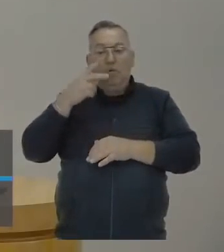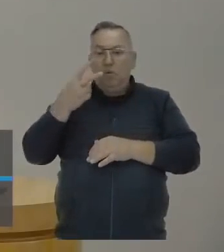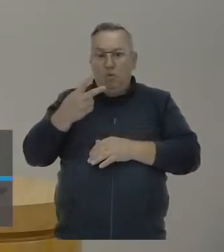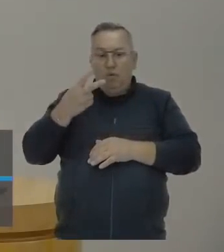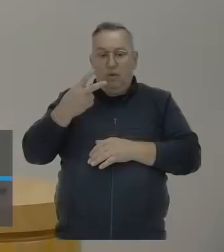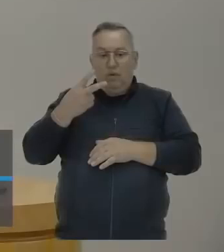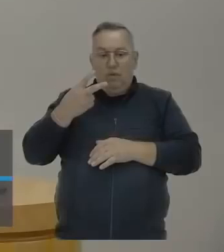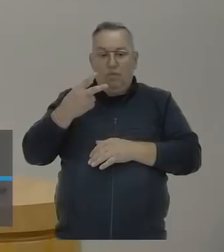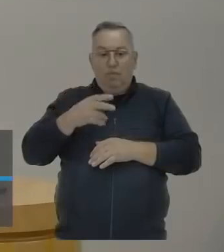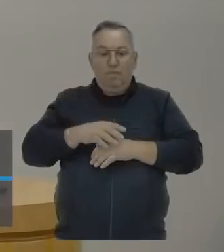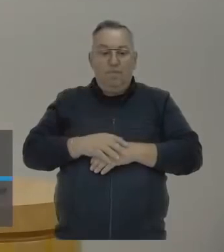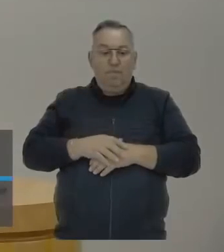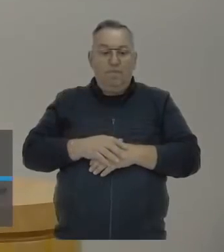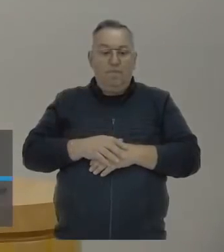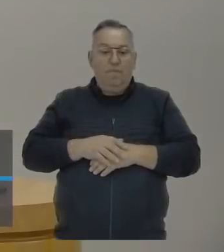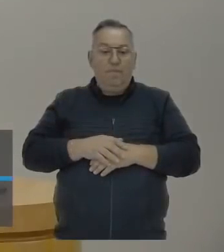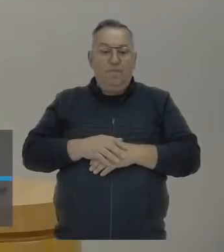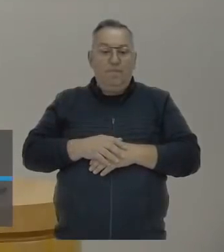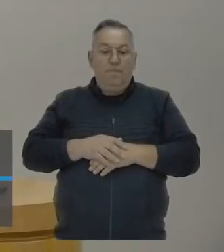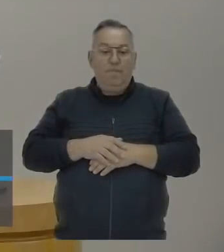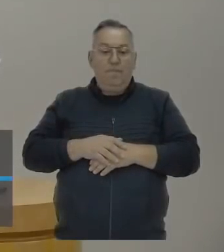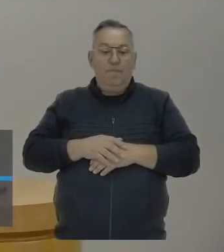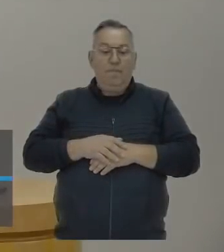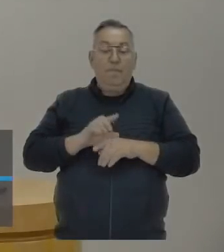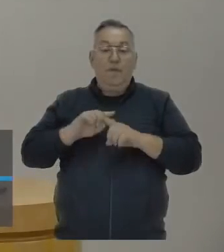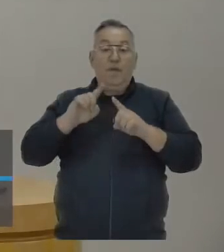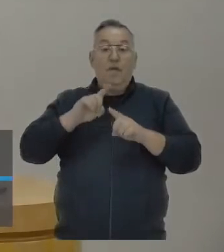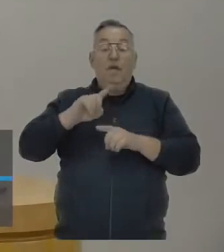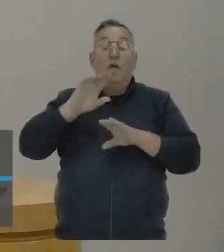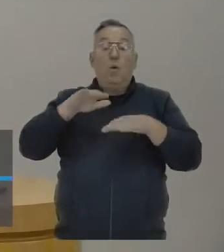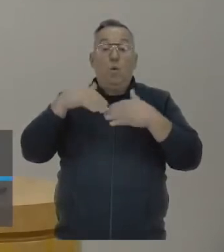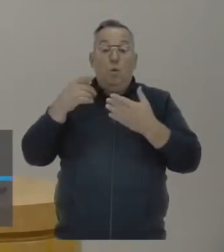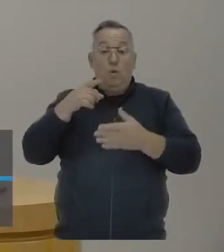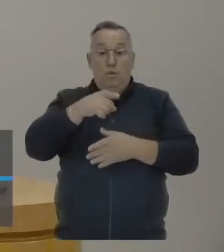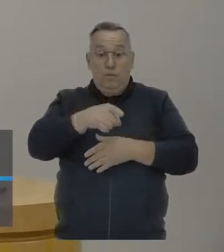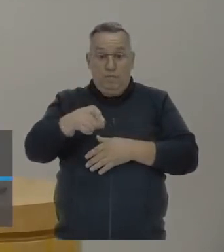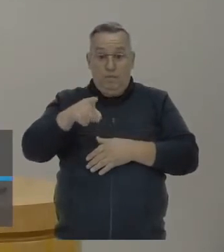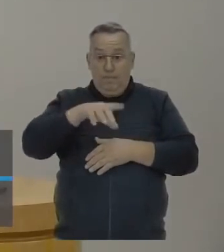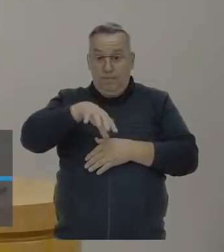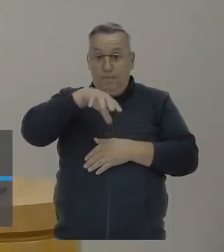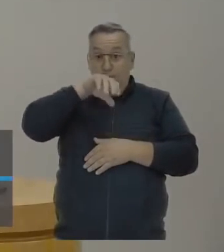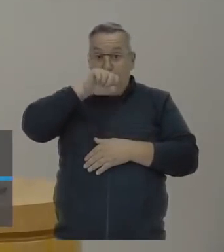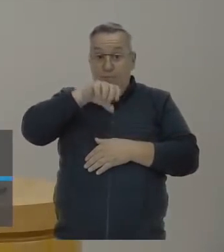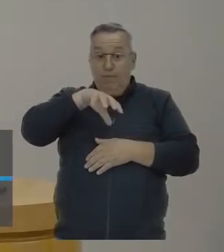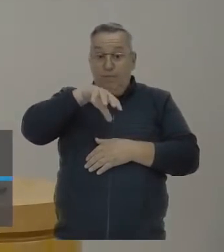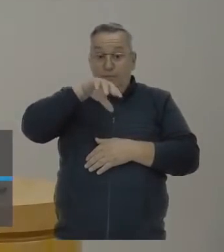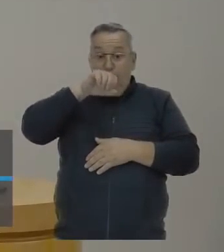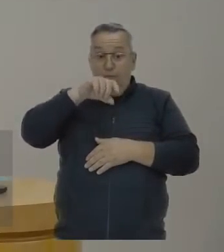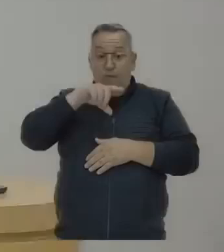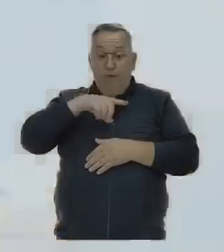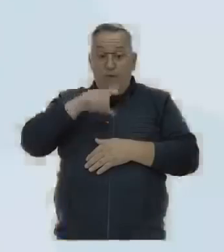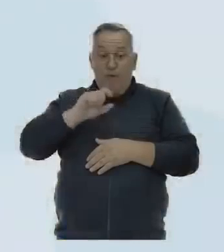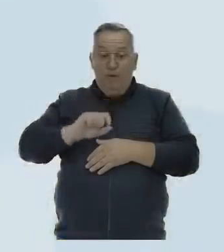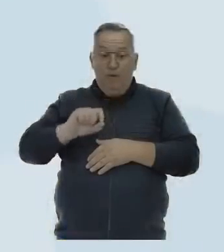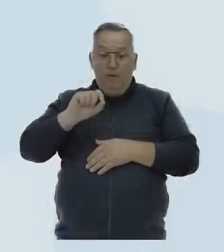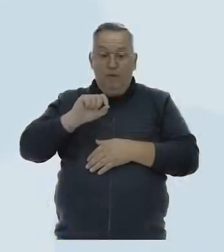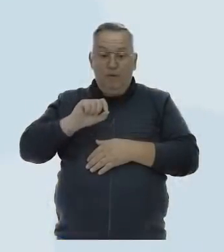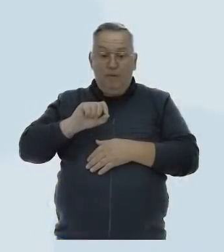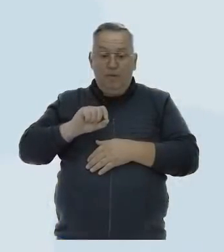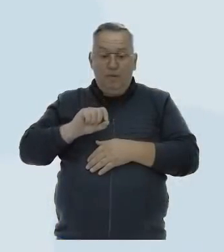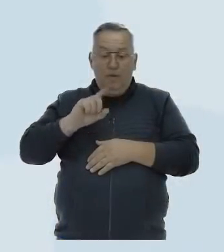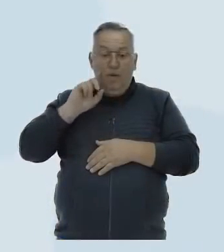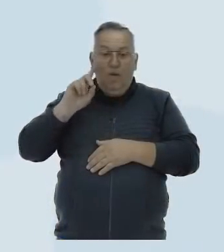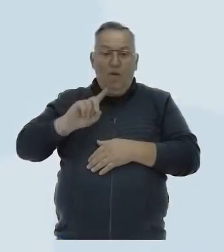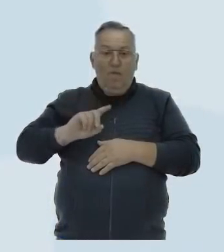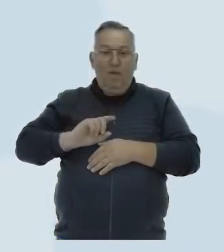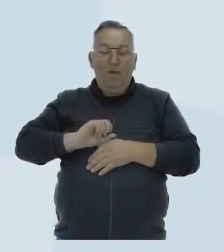dois pulmões direitinho, certo? E aí, para respirar, para esse processo acontecer, você tem aí, esse músculo aí que ajuda,